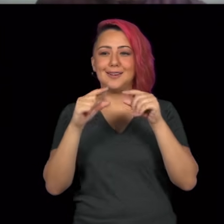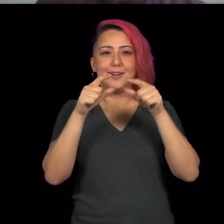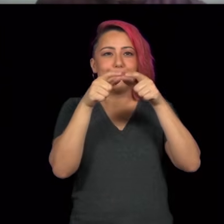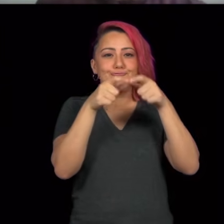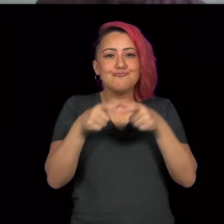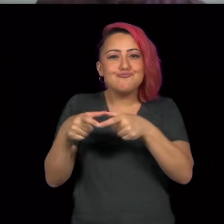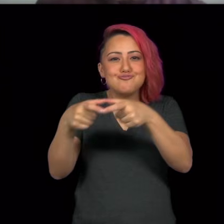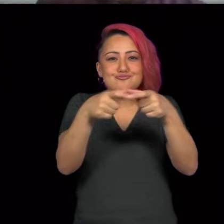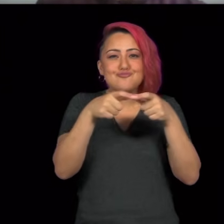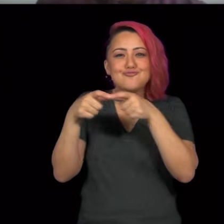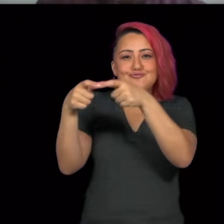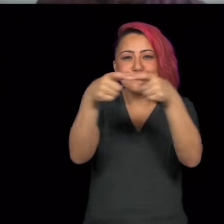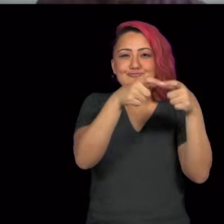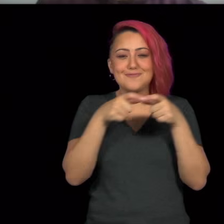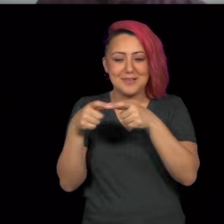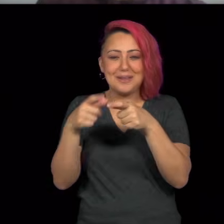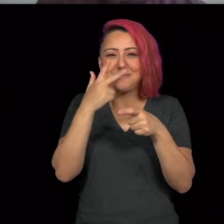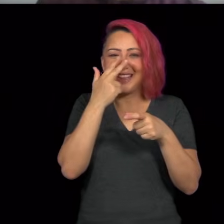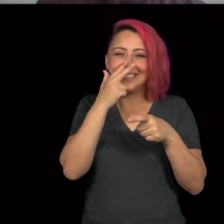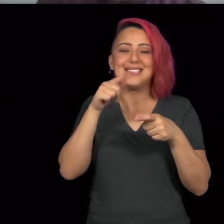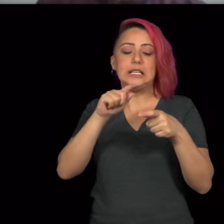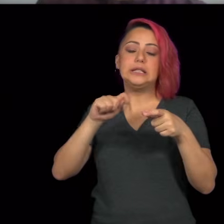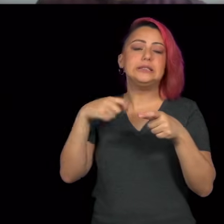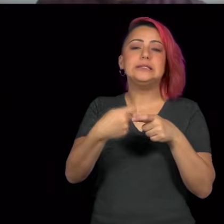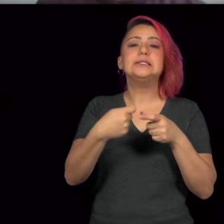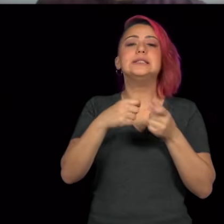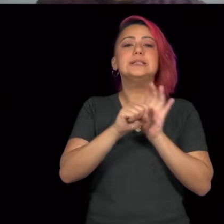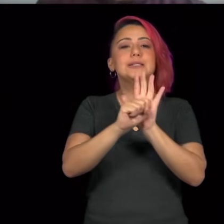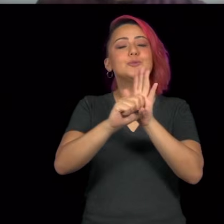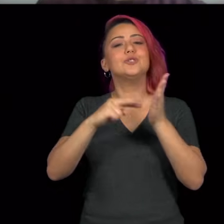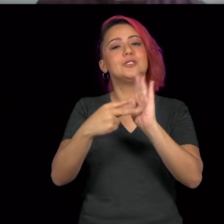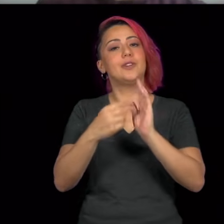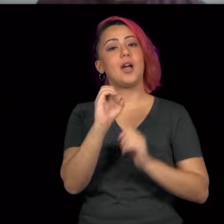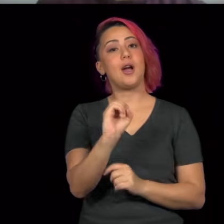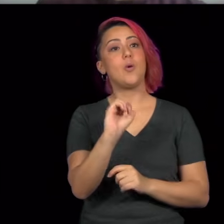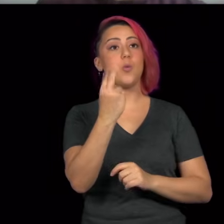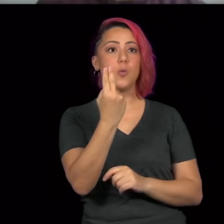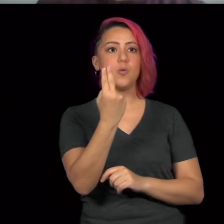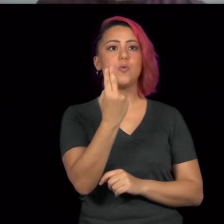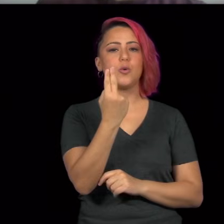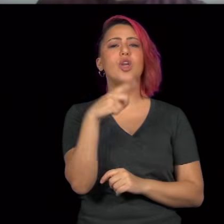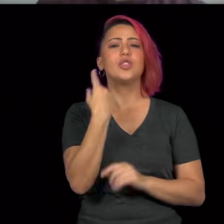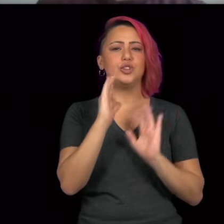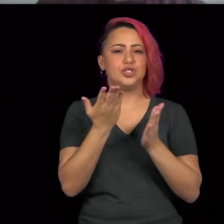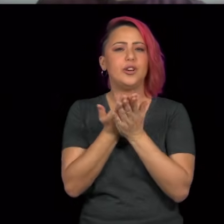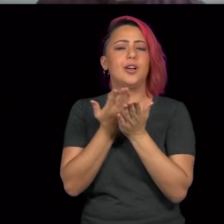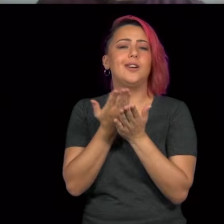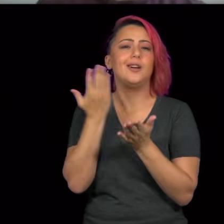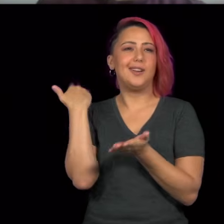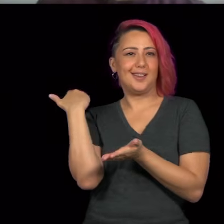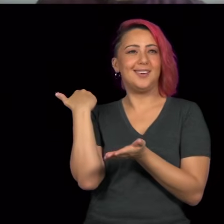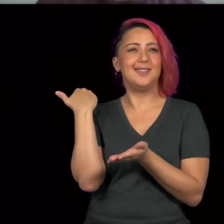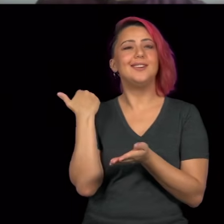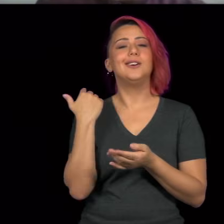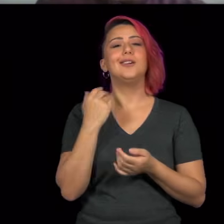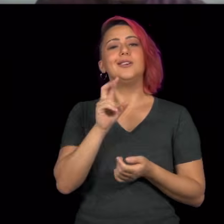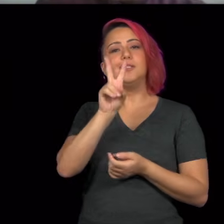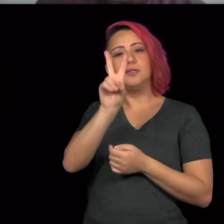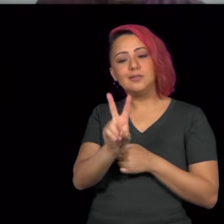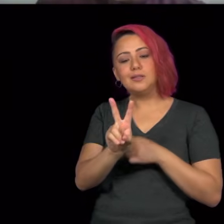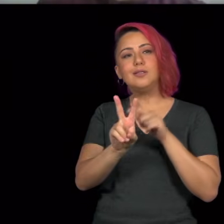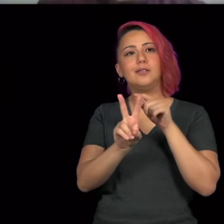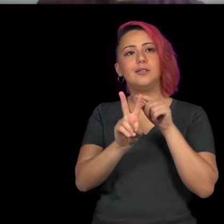duas entradas, você tem um ou, o conectivo ou, que nós já vimos, ou esse símbolo